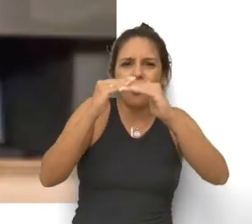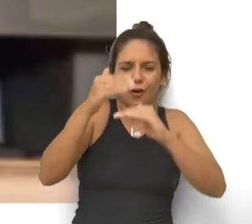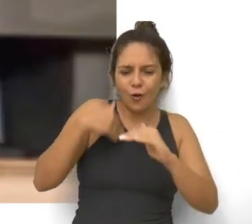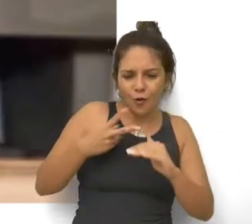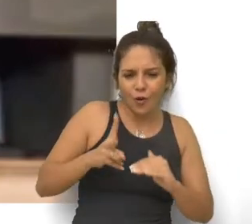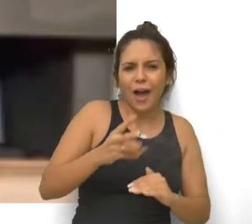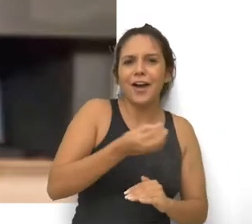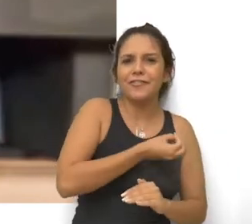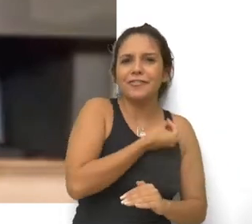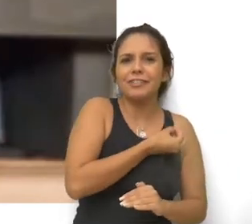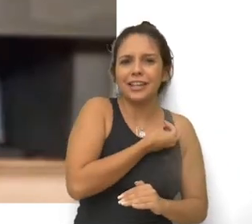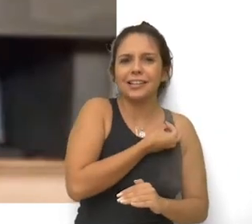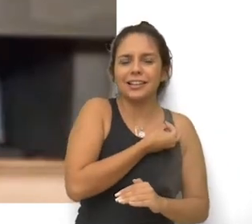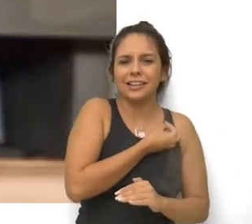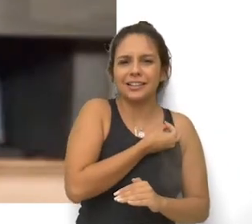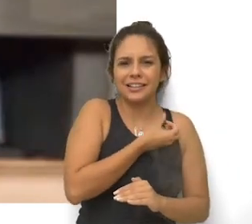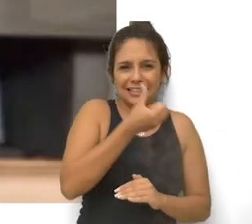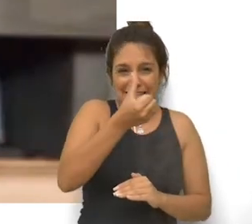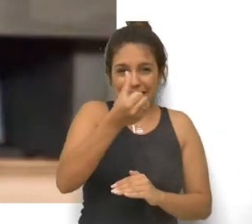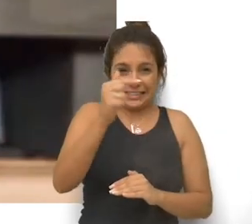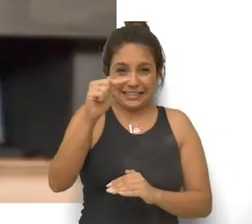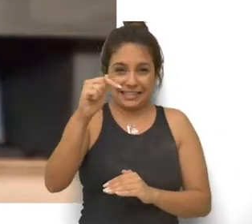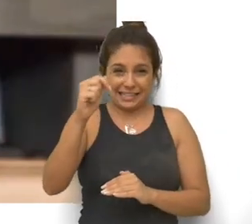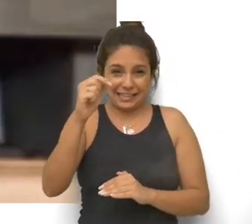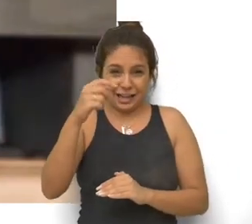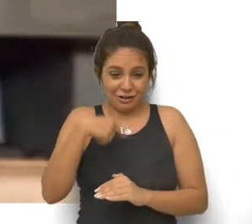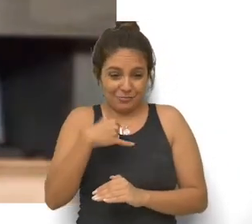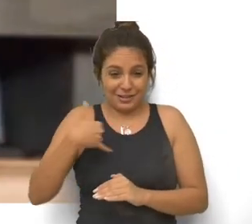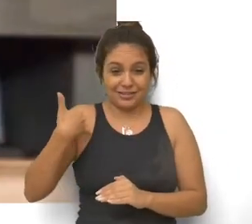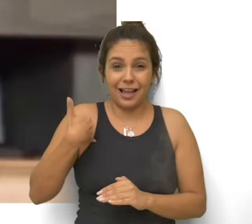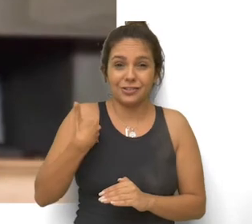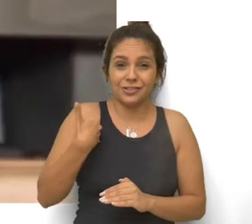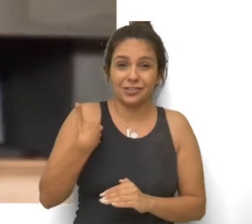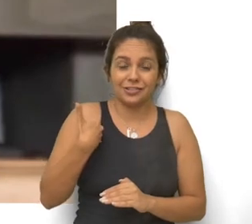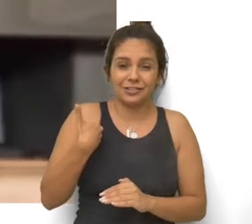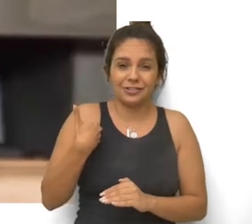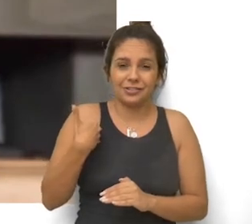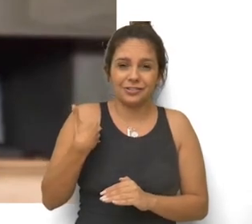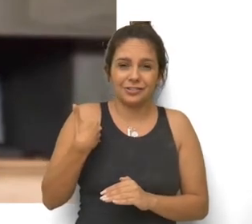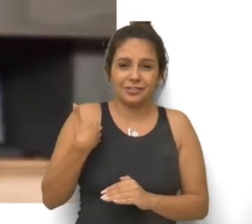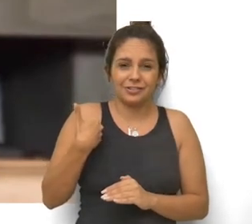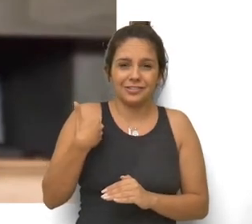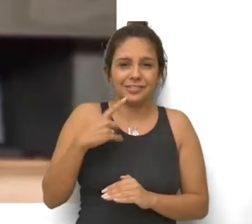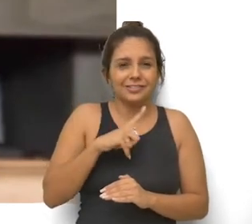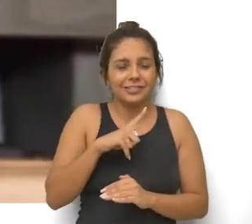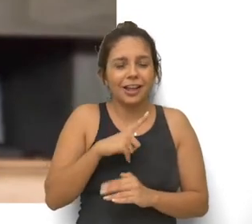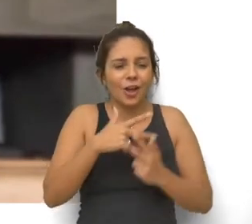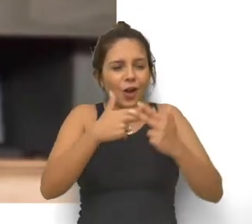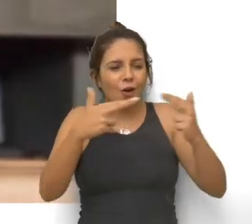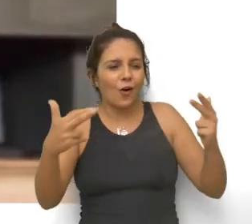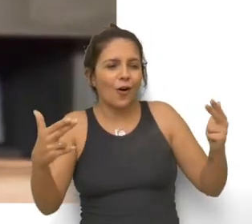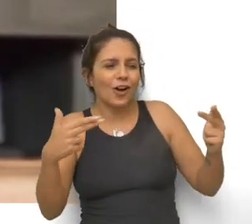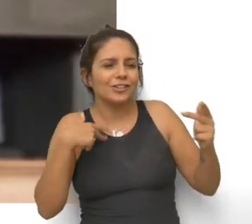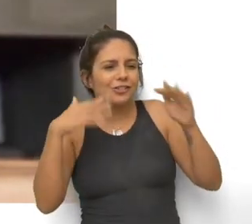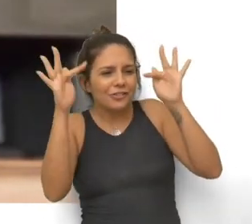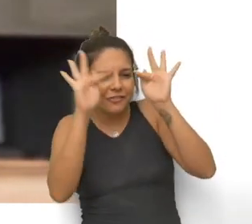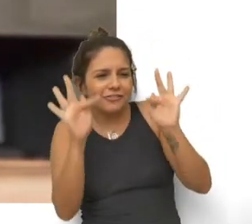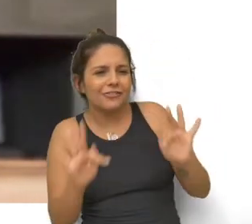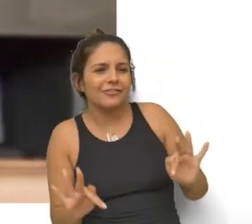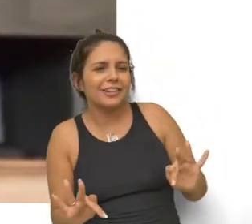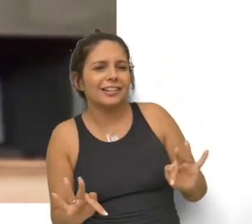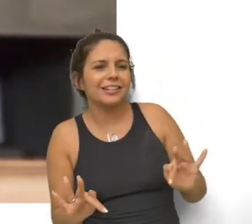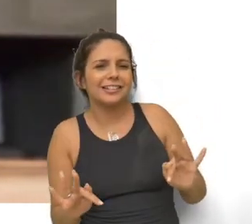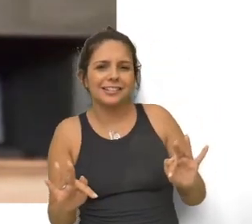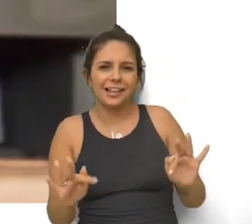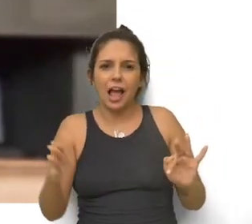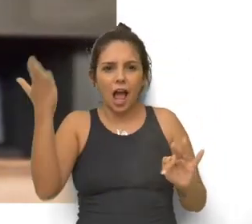sobrevivido. Aos 67 anos, eu ainda comemoro pequenas façanhas que eram totalmente impossíveis para mim